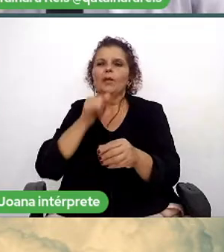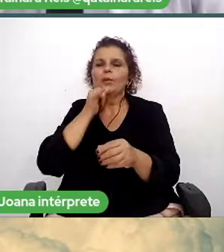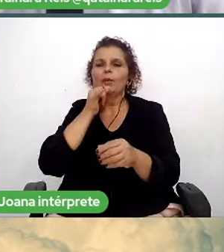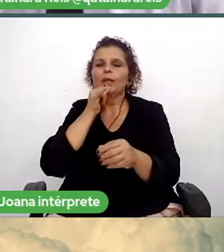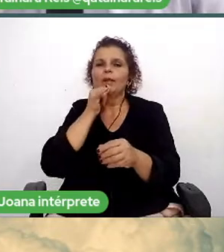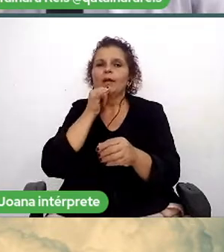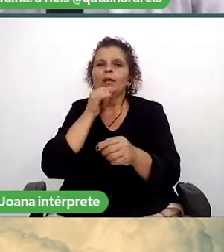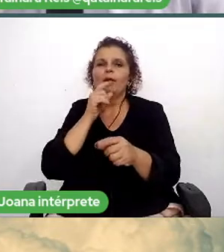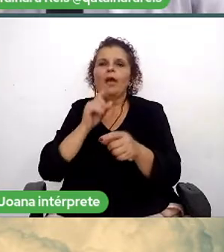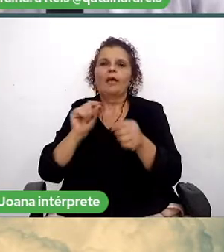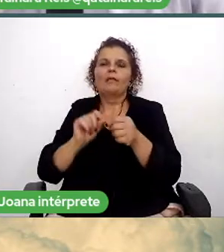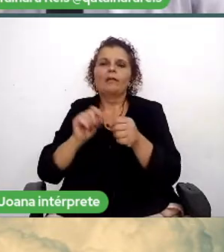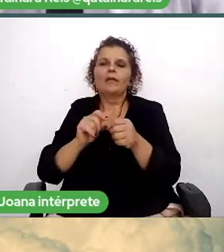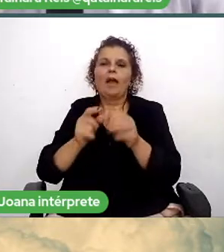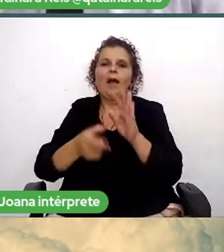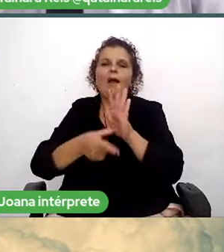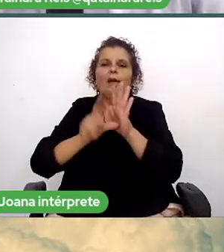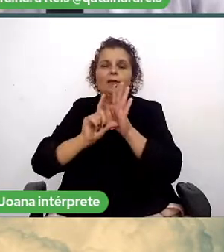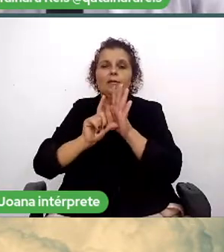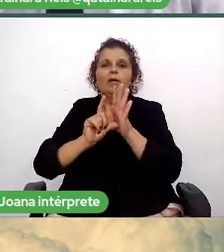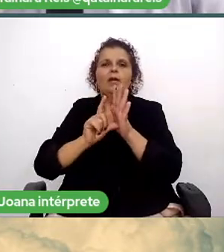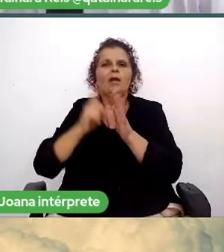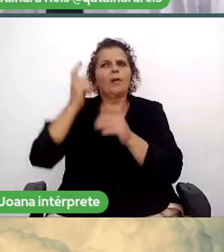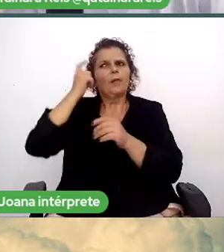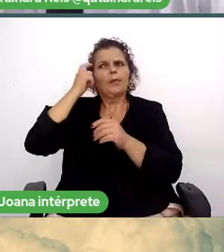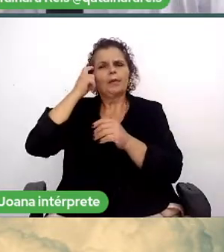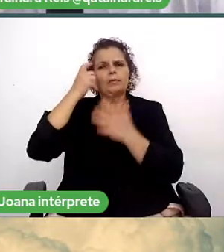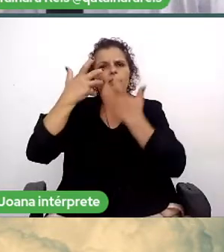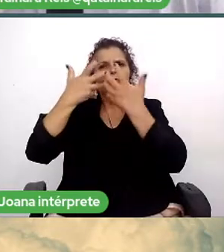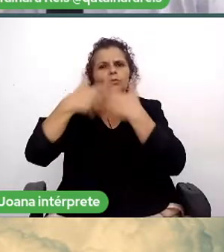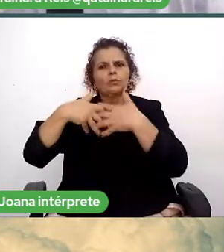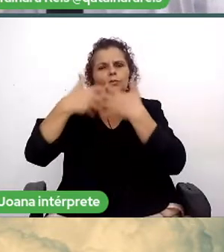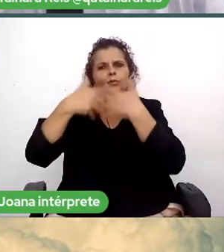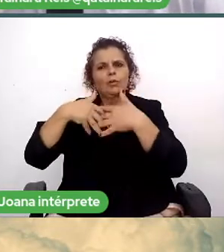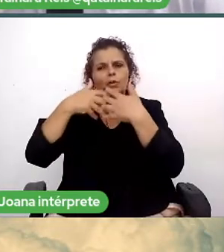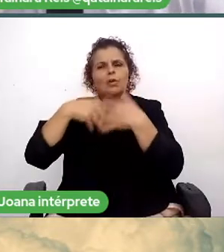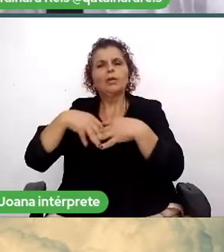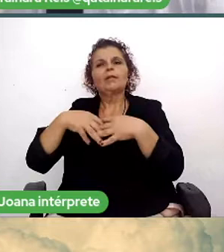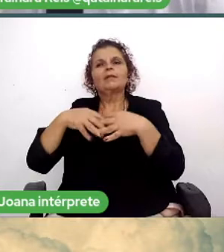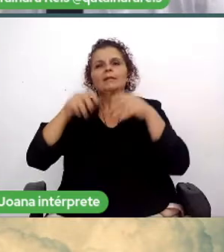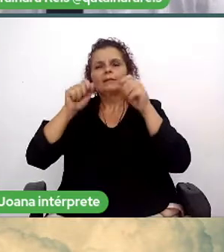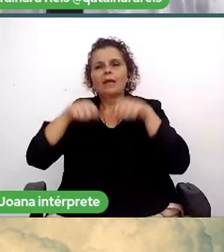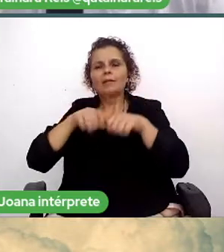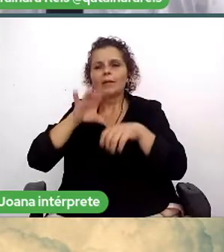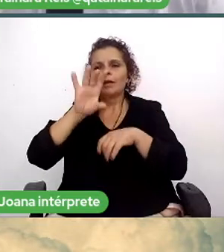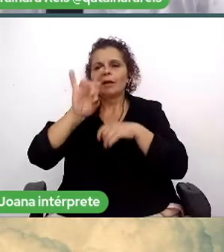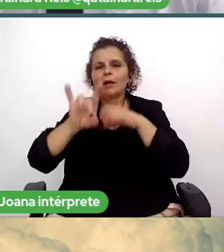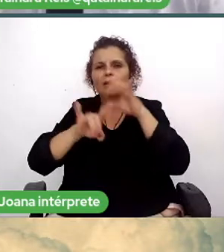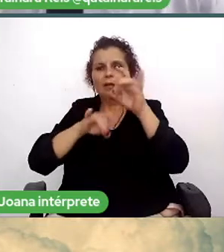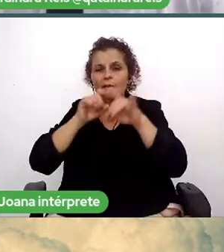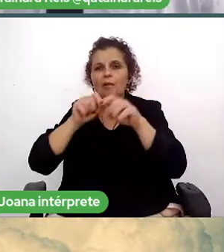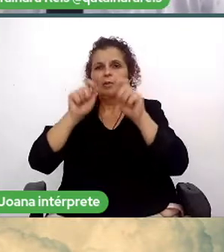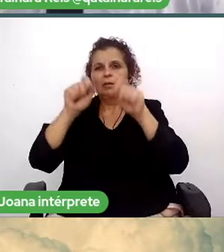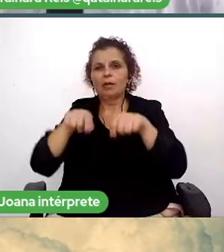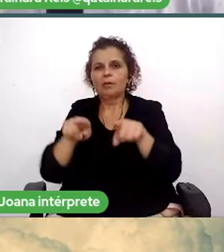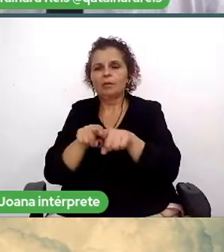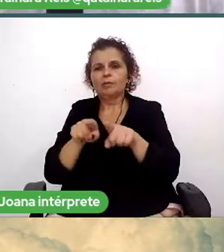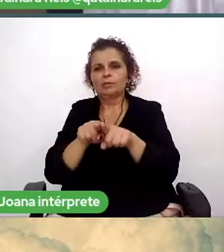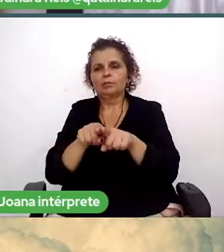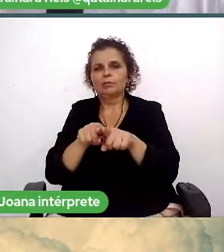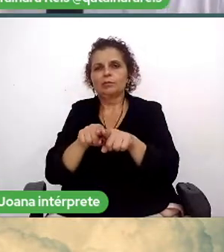essas atividades, a gente vai pensar num desenvolvimento de software que em cada etapa a gente considere também esses